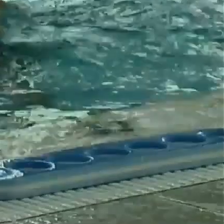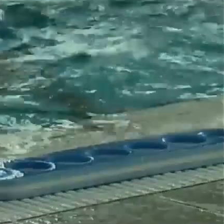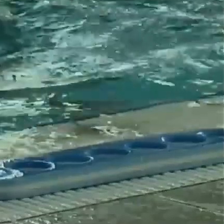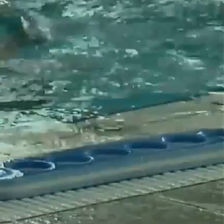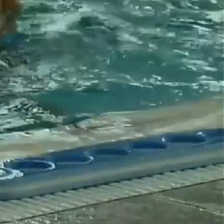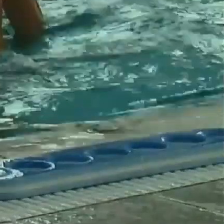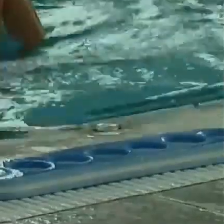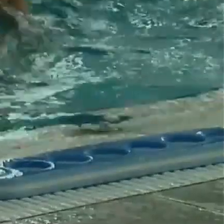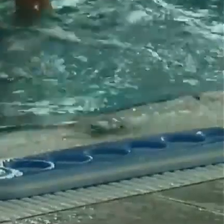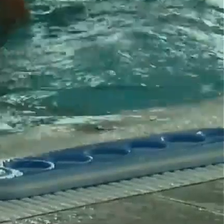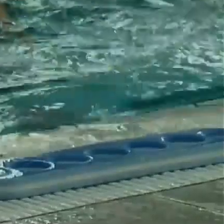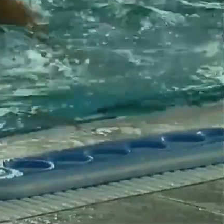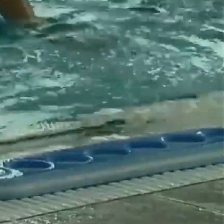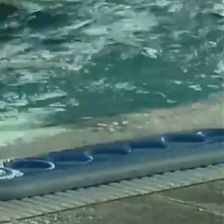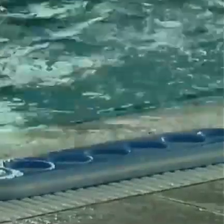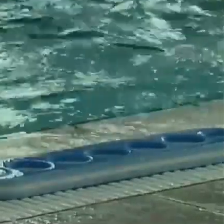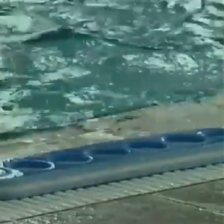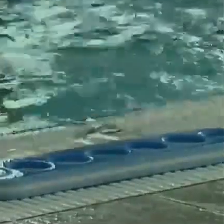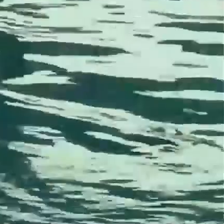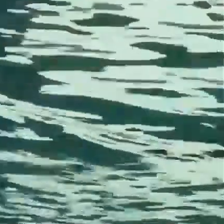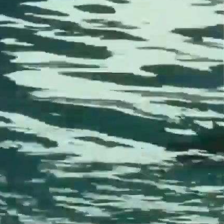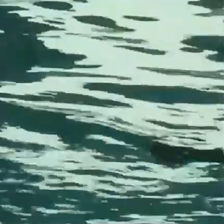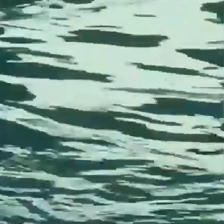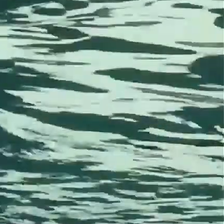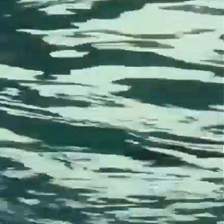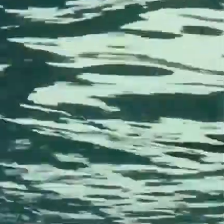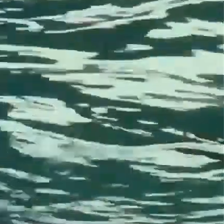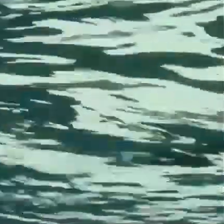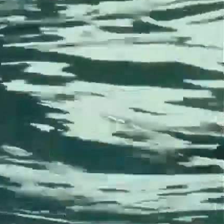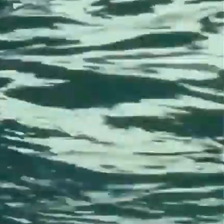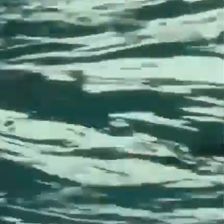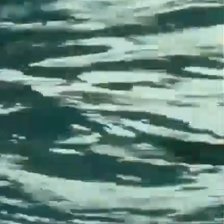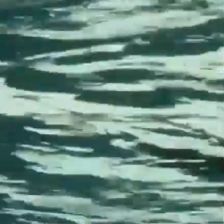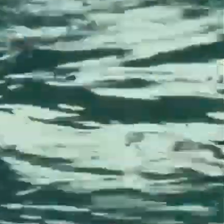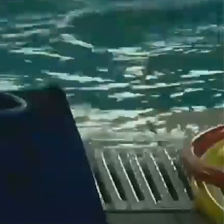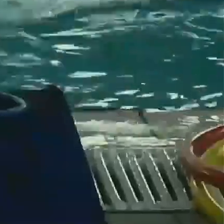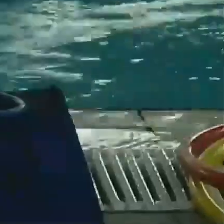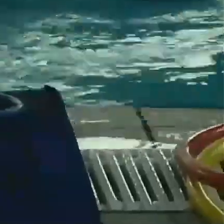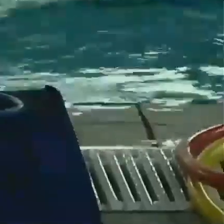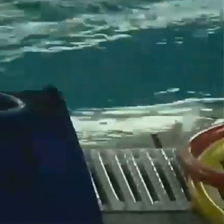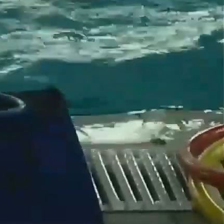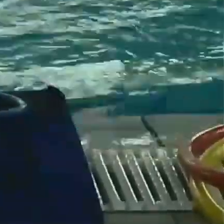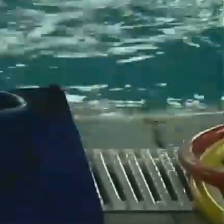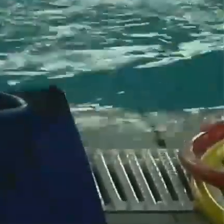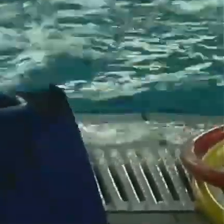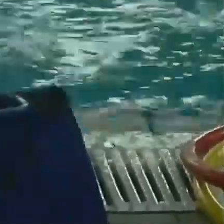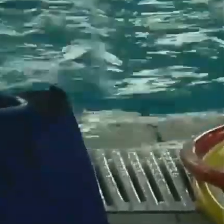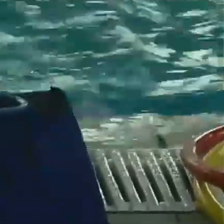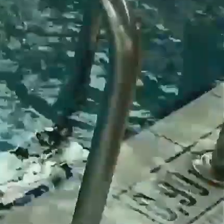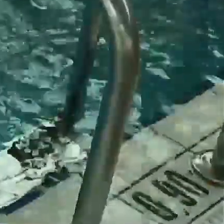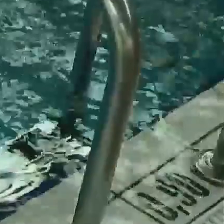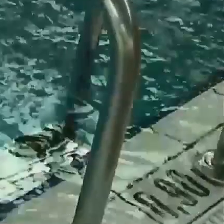basta aproveitar o know-how adquirido ao longo deste cerca de ano e meio para podermos